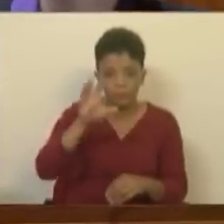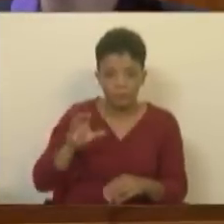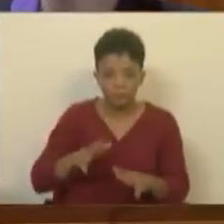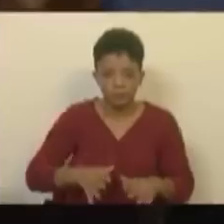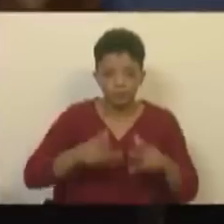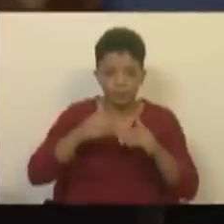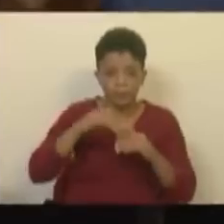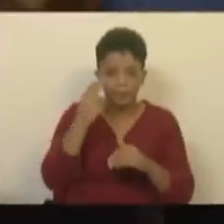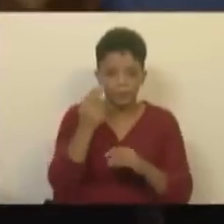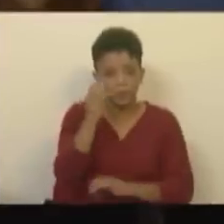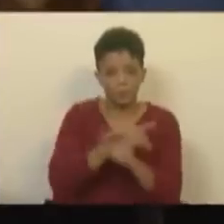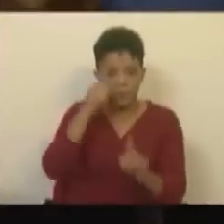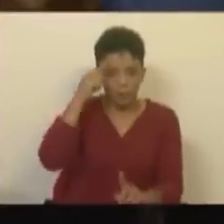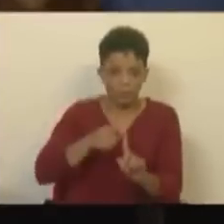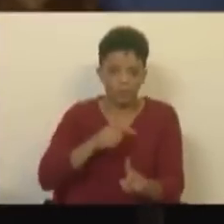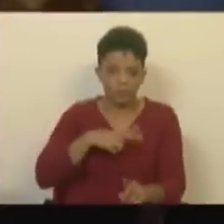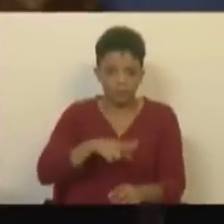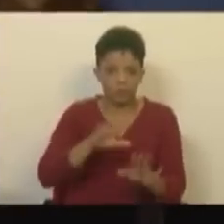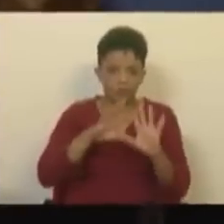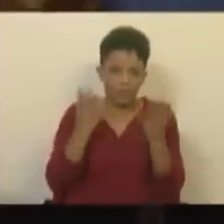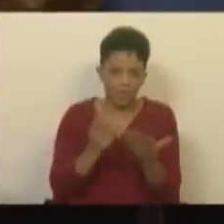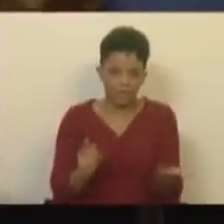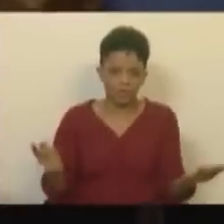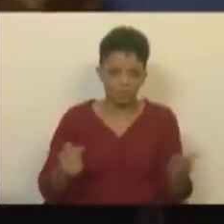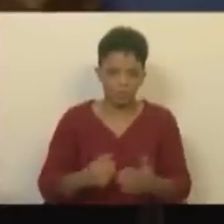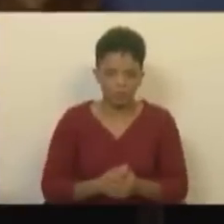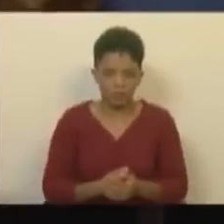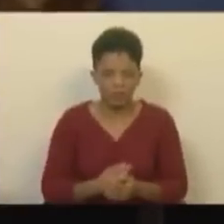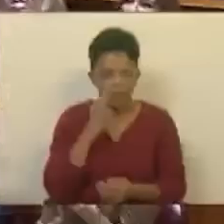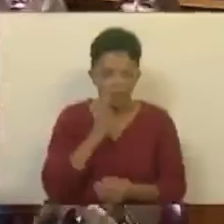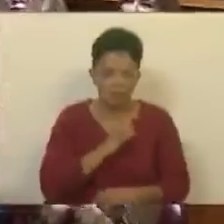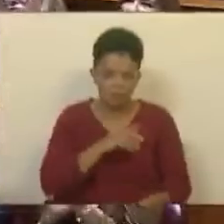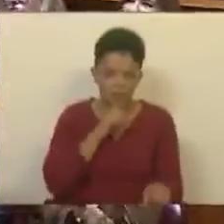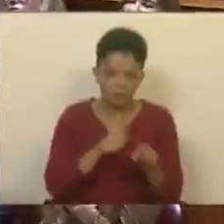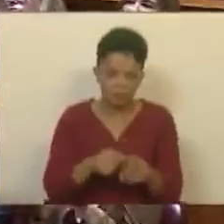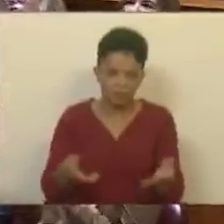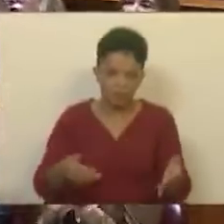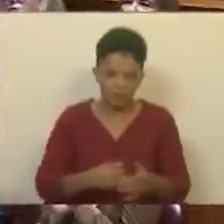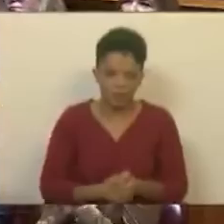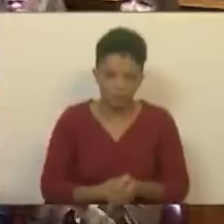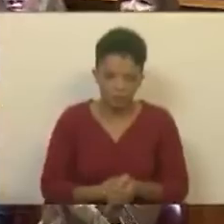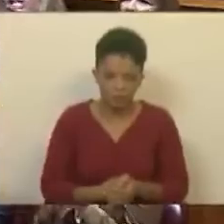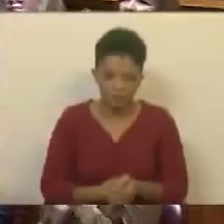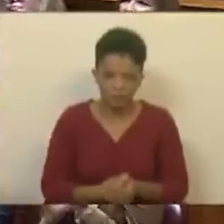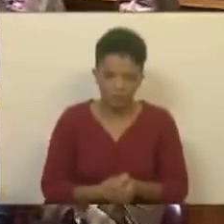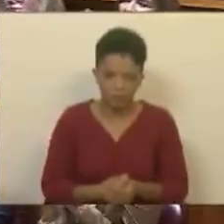da União Europeia quer dizer ambição dos portugueses em geral e o senhor deputado